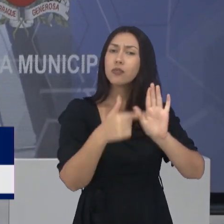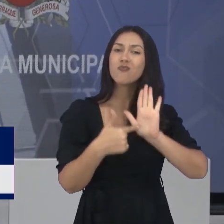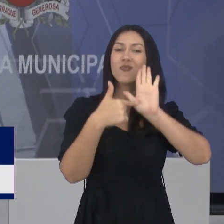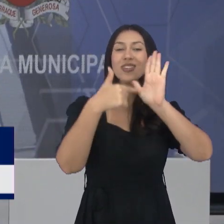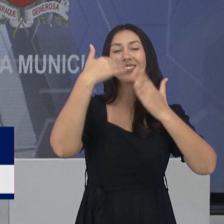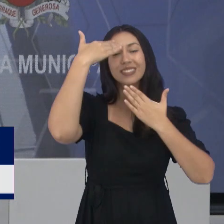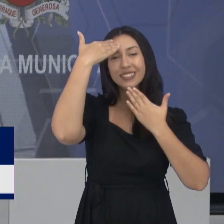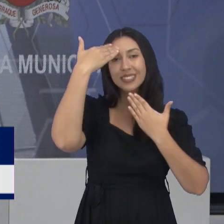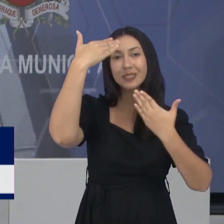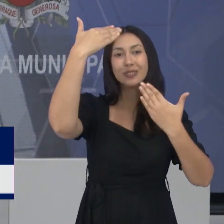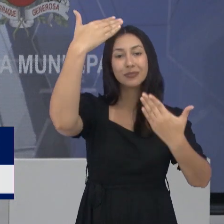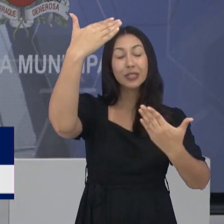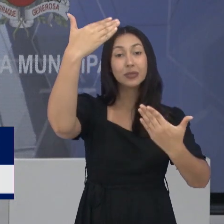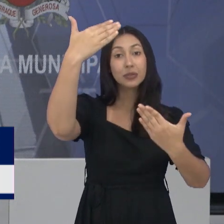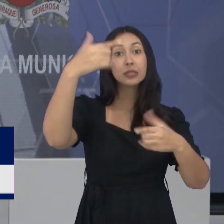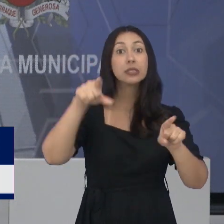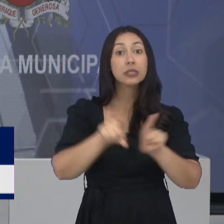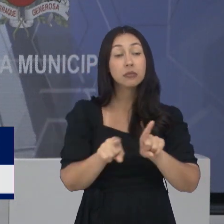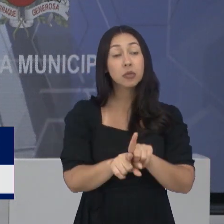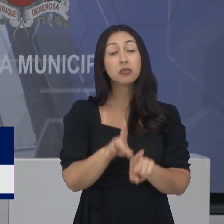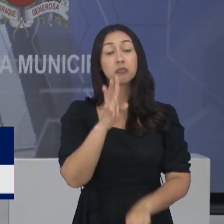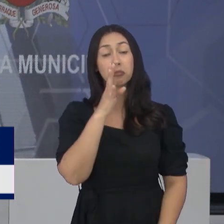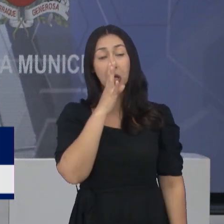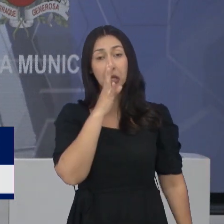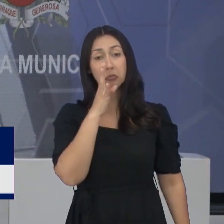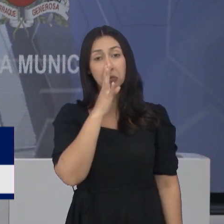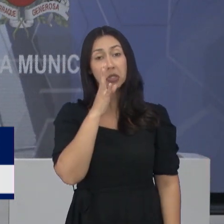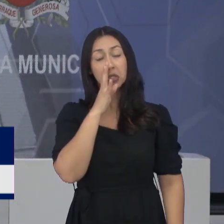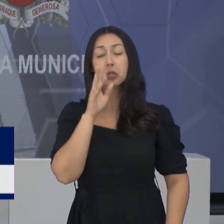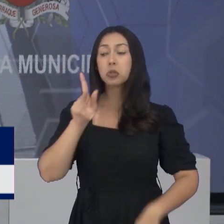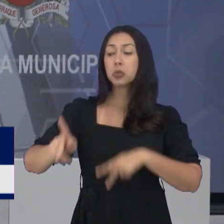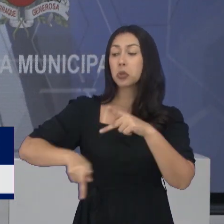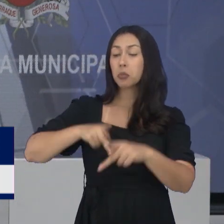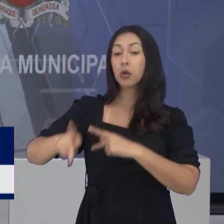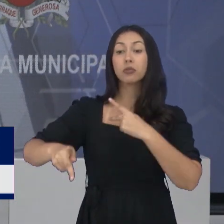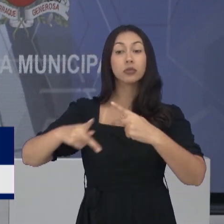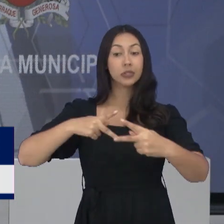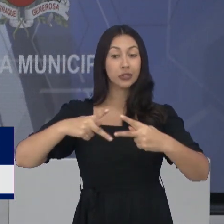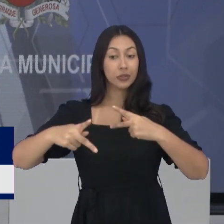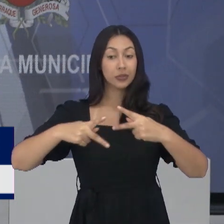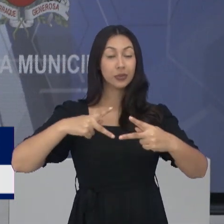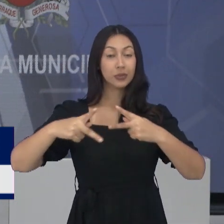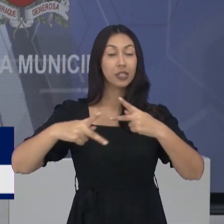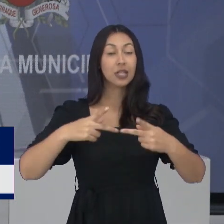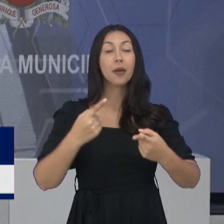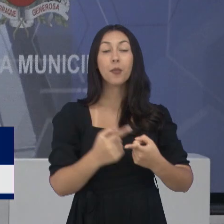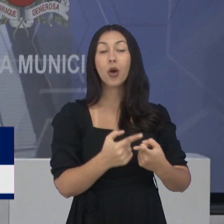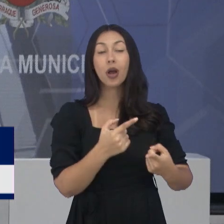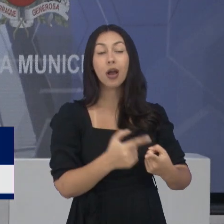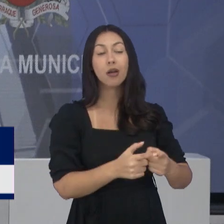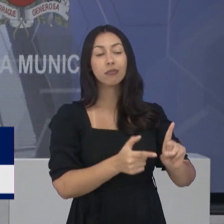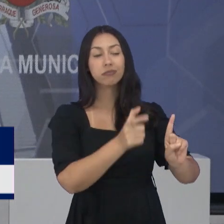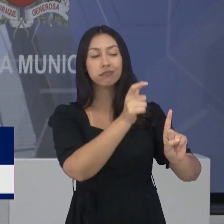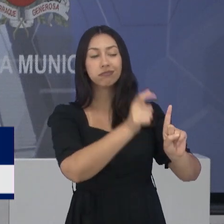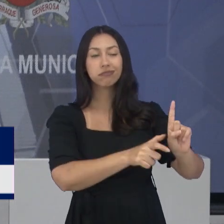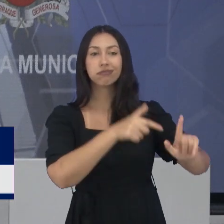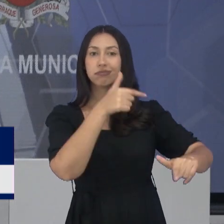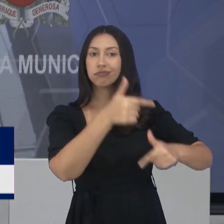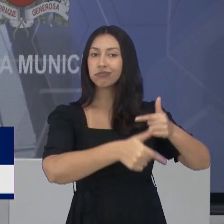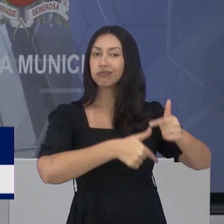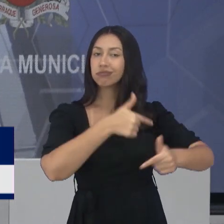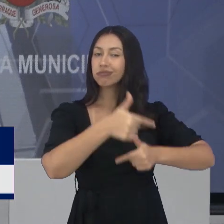gratidão e o reconhecimento do povo de São José dos Campos pelo trabalho incansável